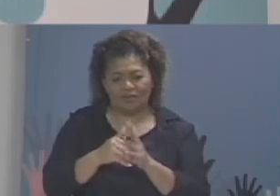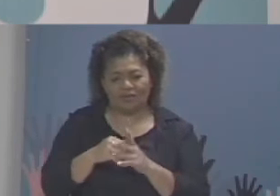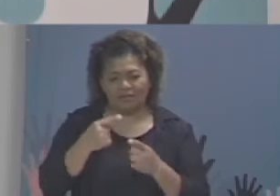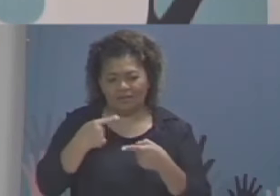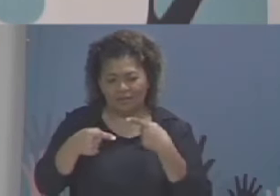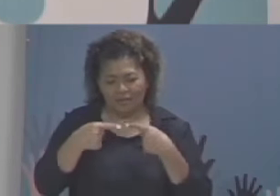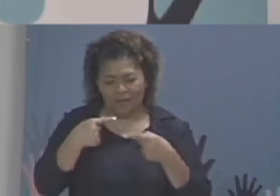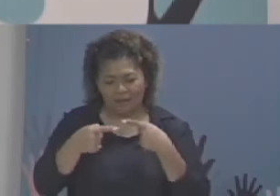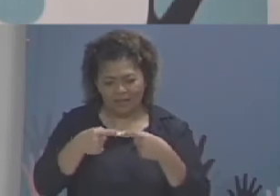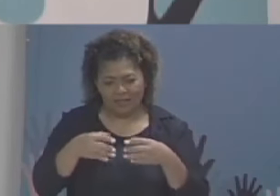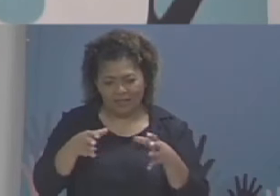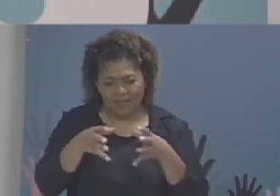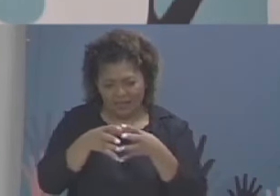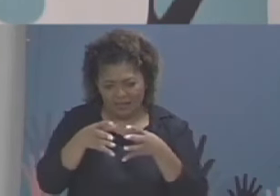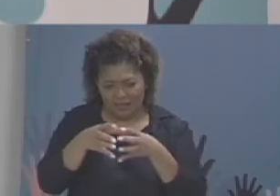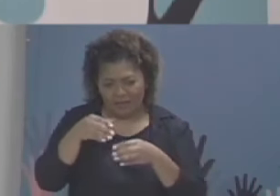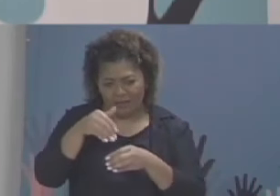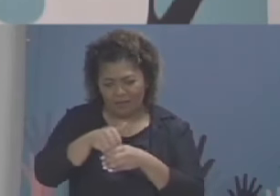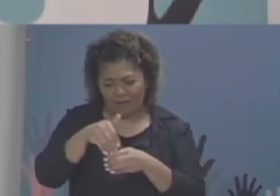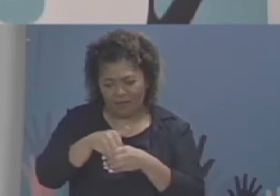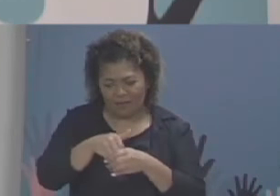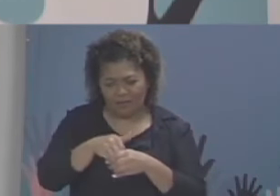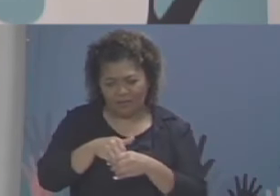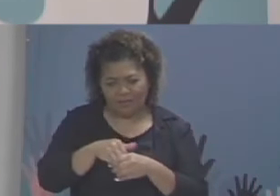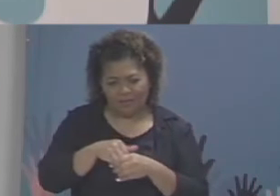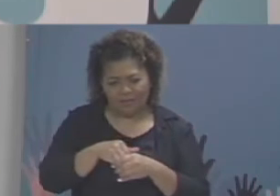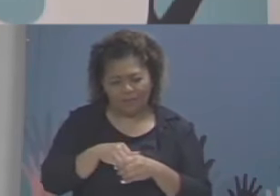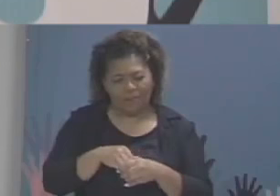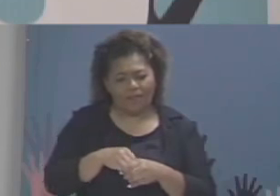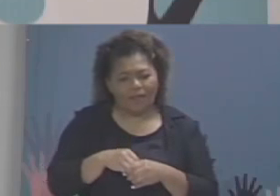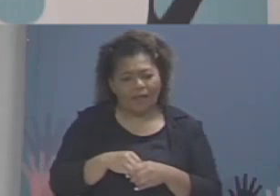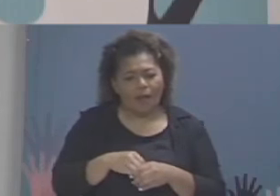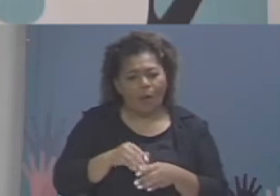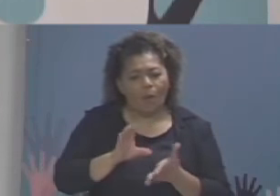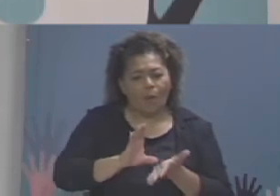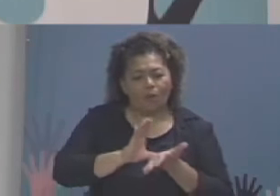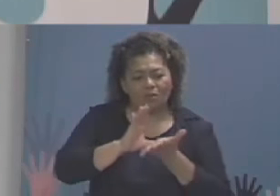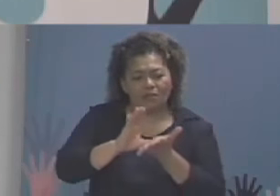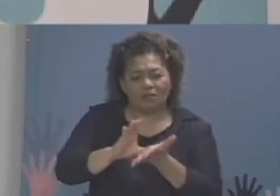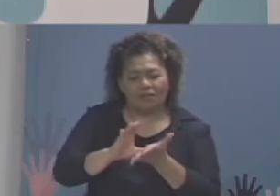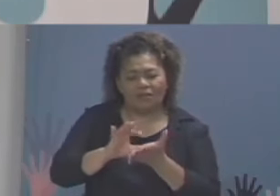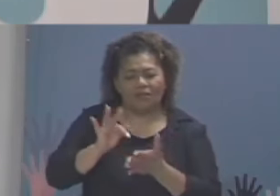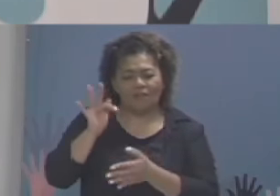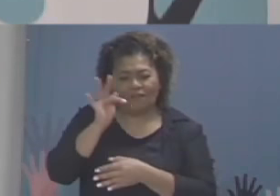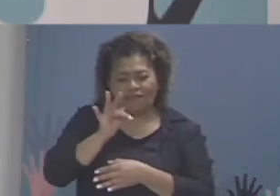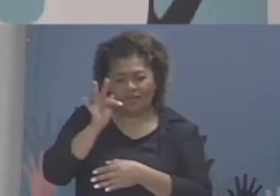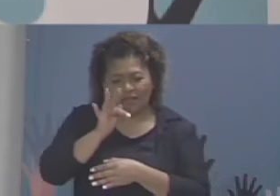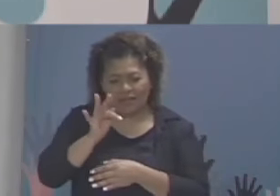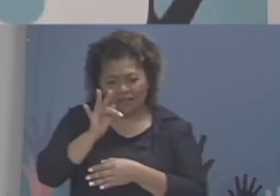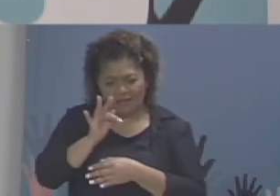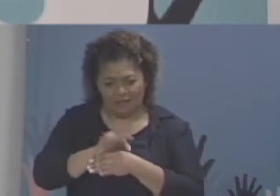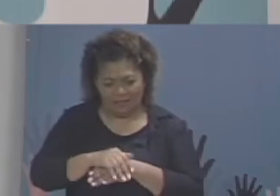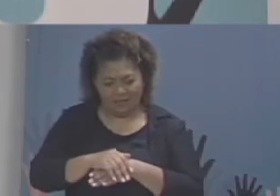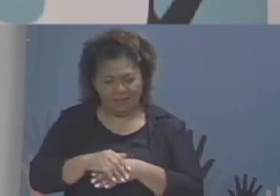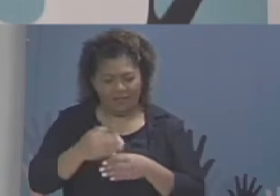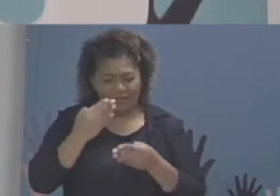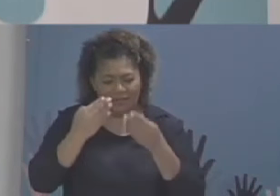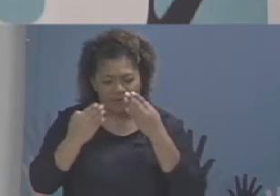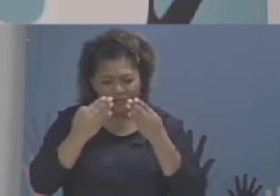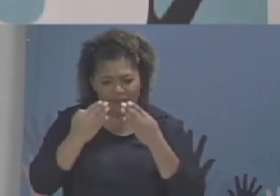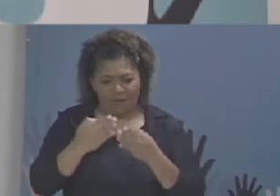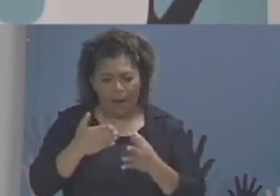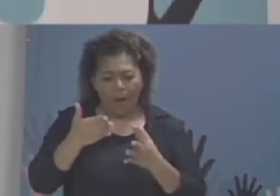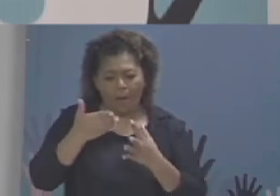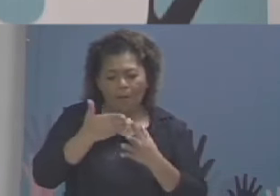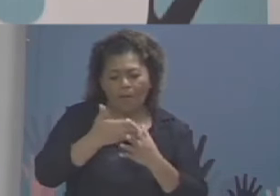concorrentes, na consulta para o Conselho Federal de Psicologia, dedicado às considerações finais. Por meio de sorteio,